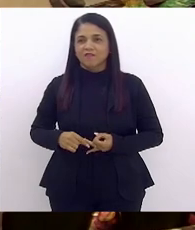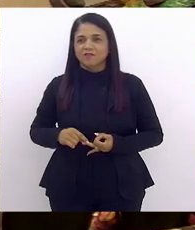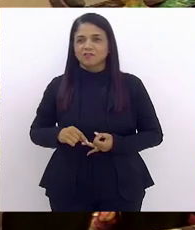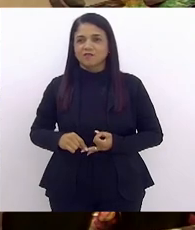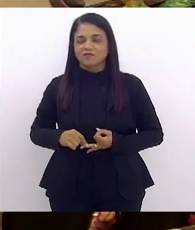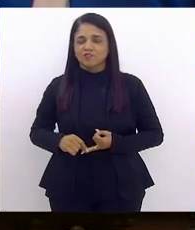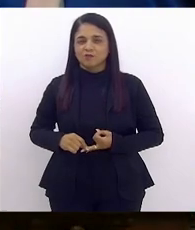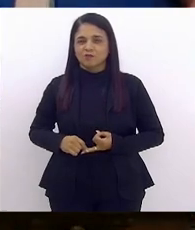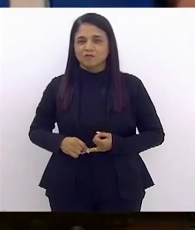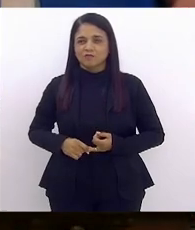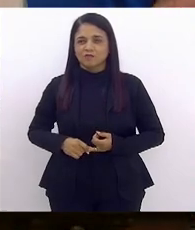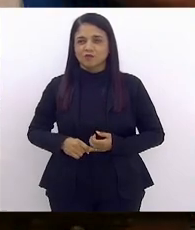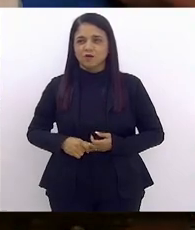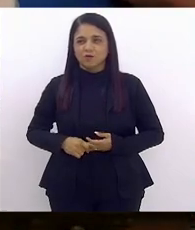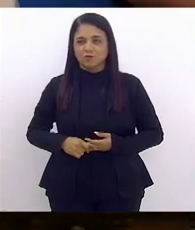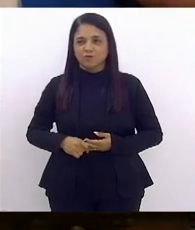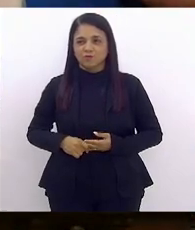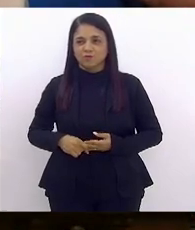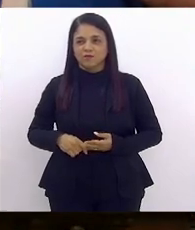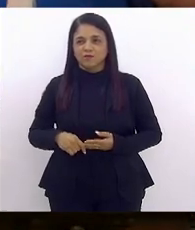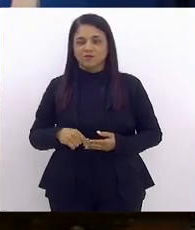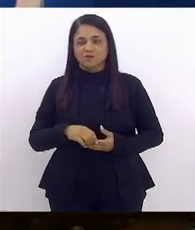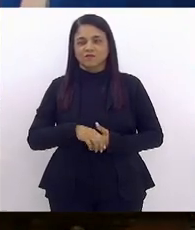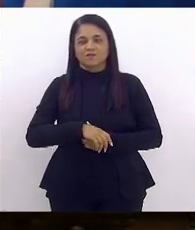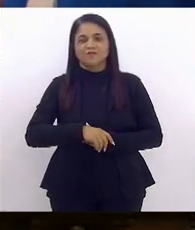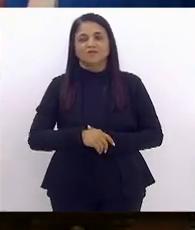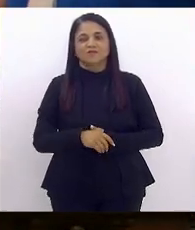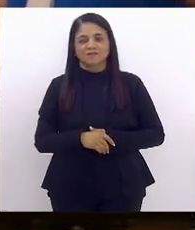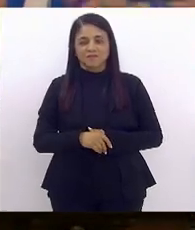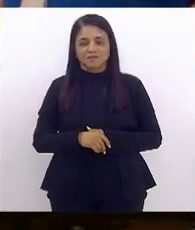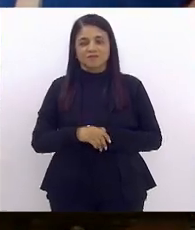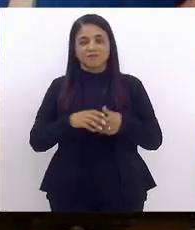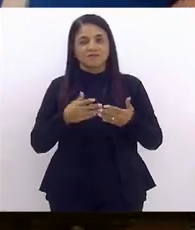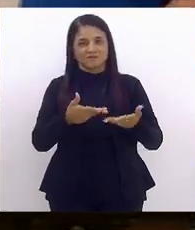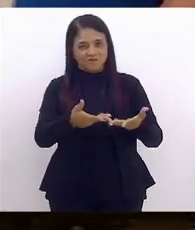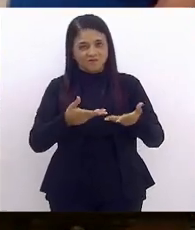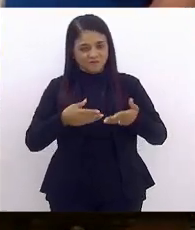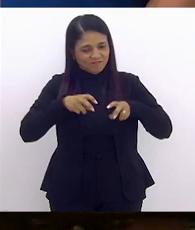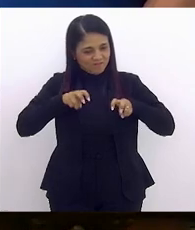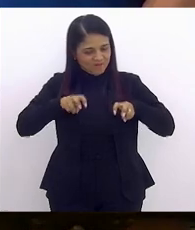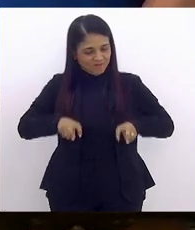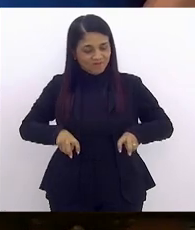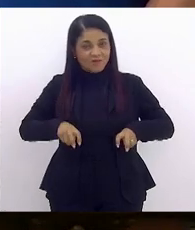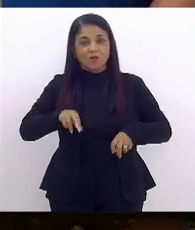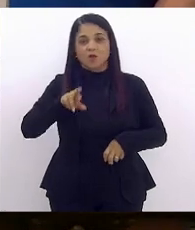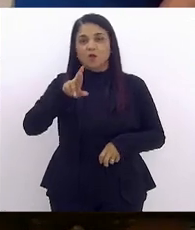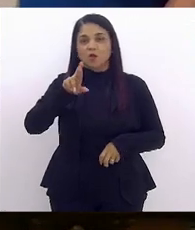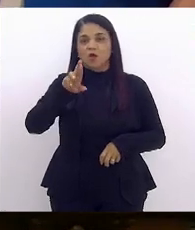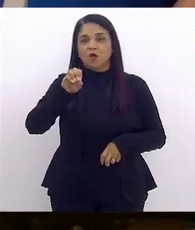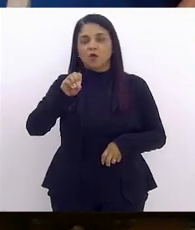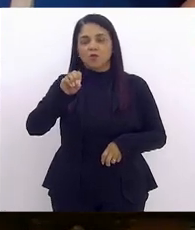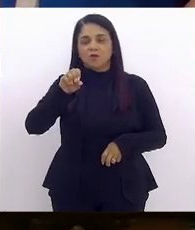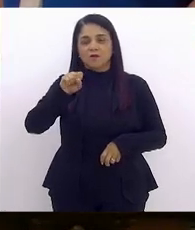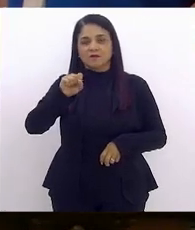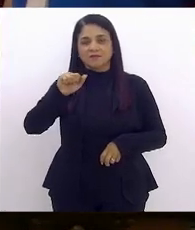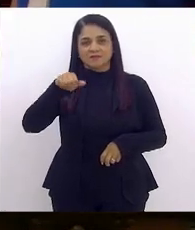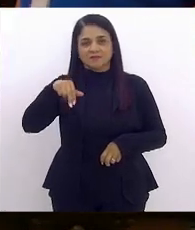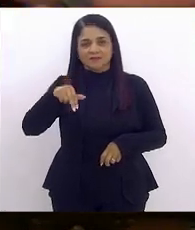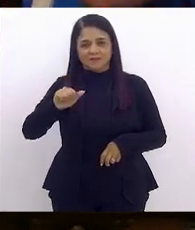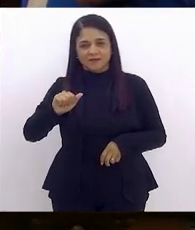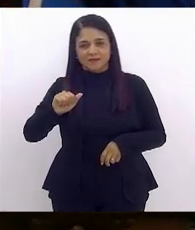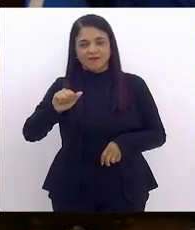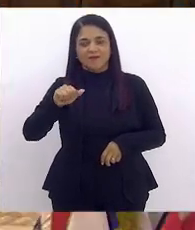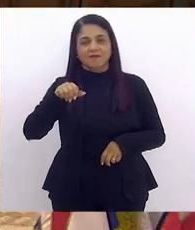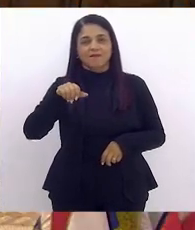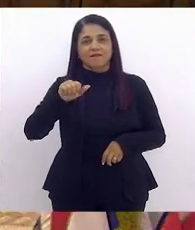Convido para fazer parte da mesa a senhora Rosana Avelar,